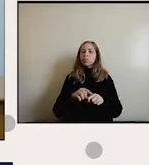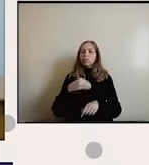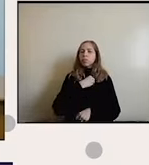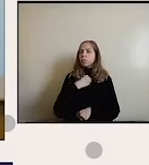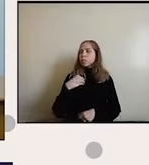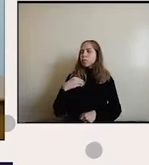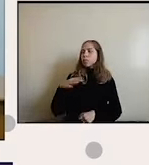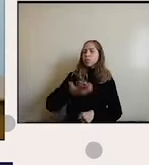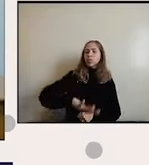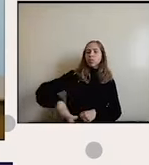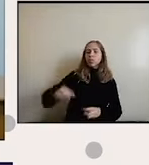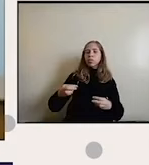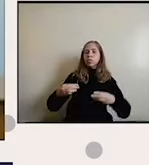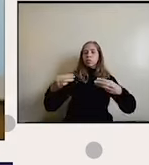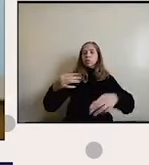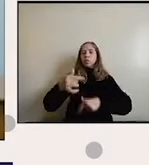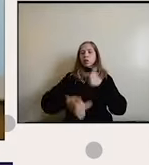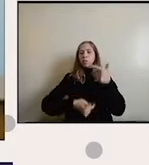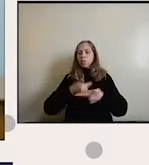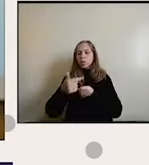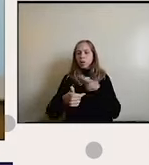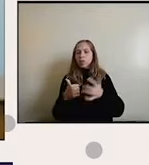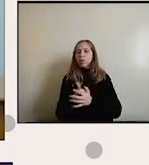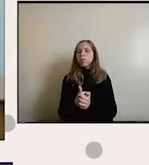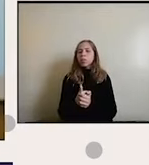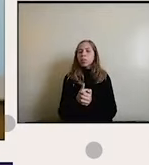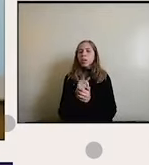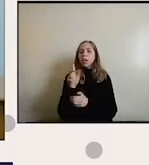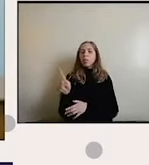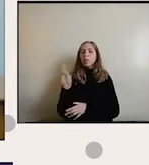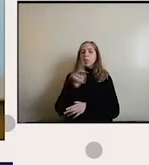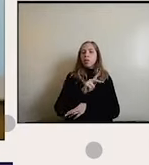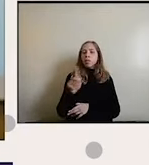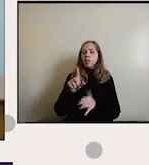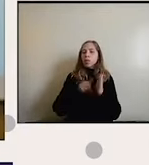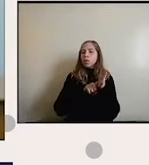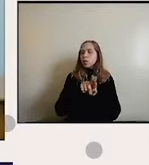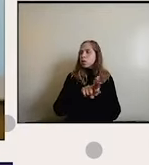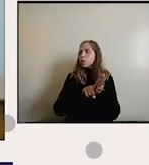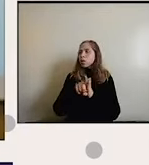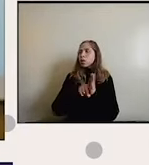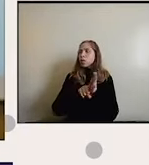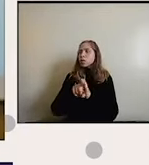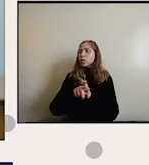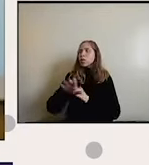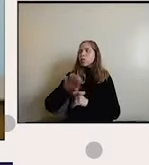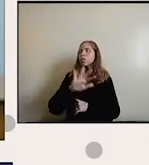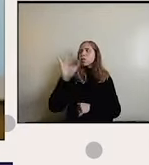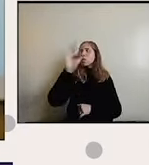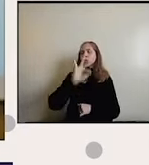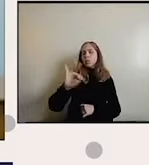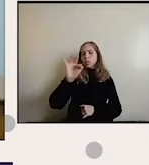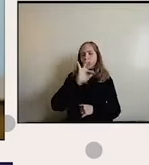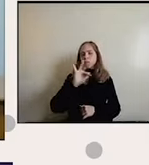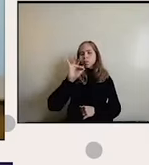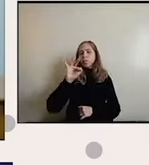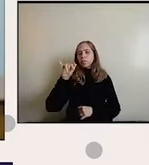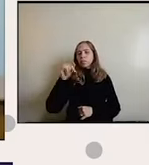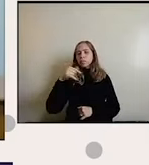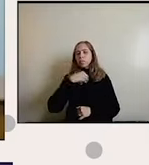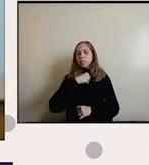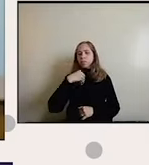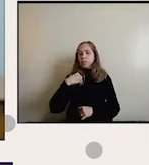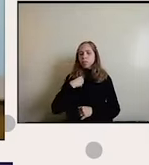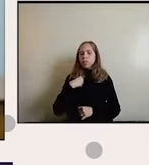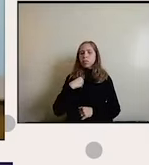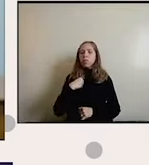Previdência Social, e ele é professor e pesquisador da Faculdade de Medicina da Universidade de